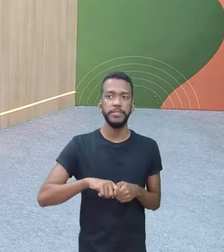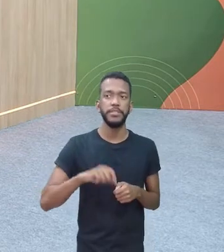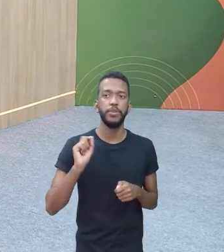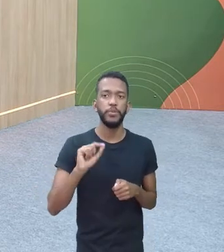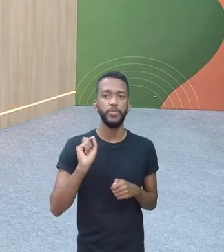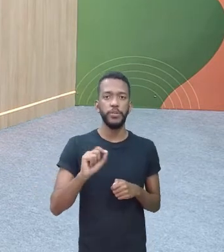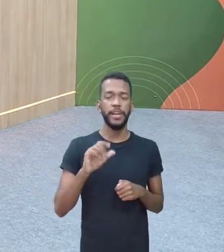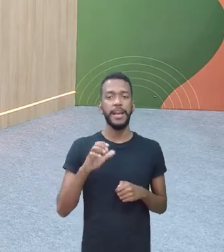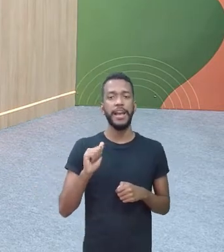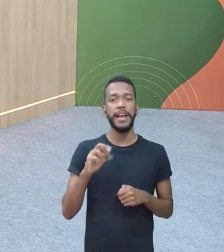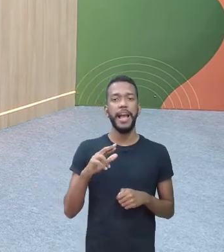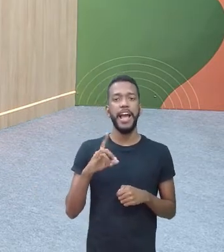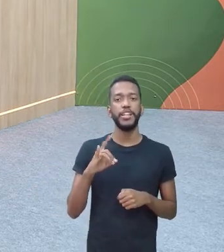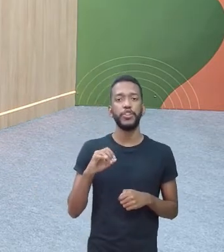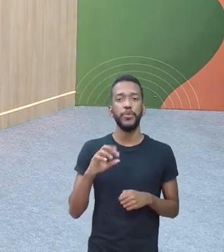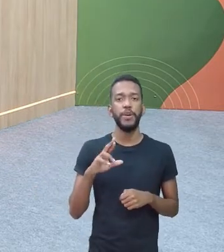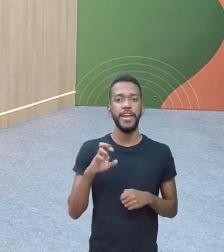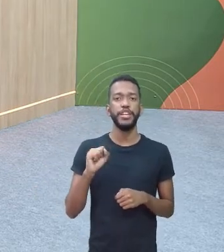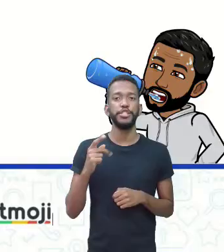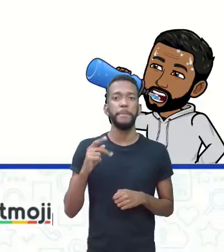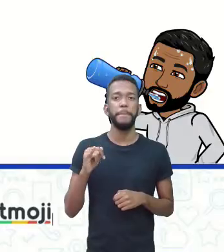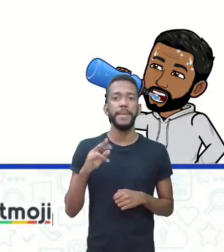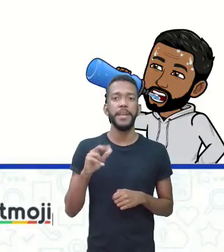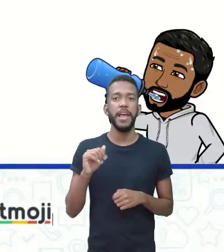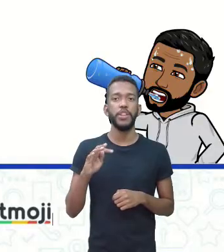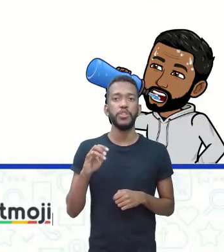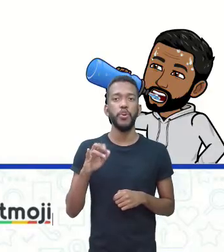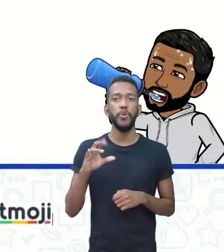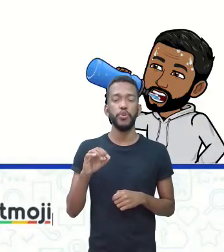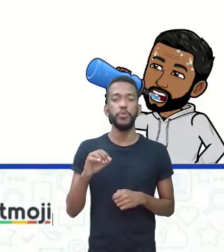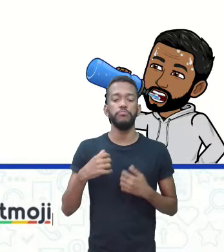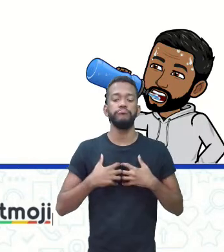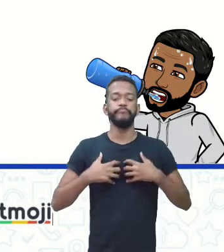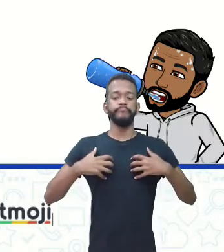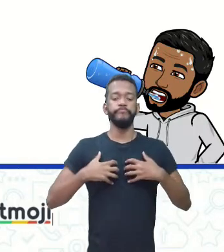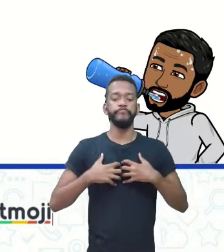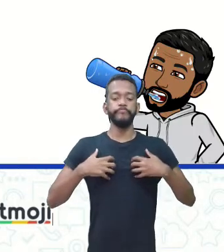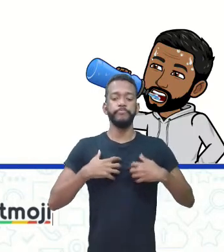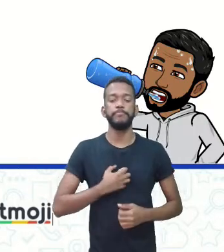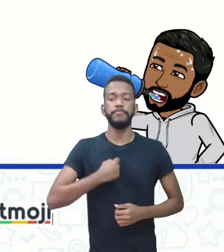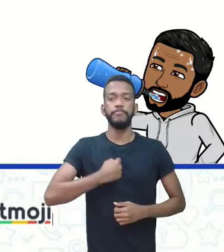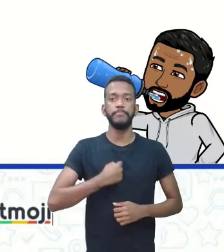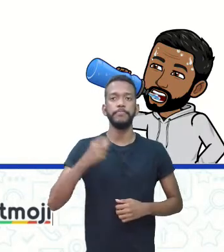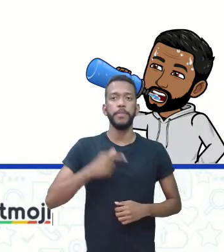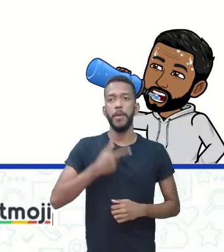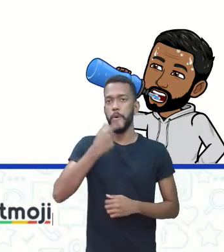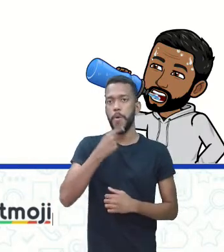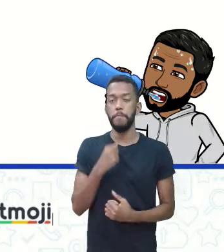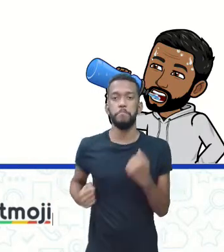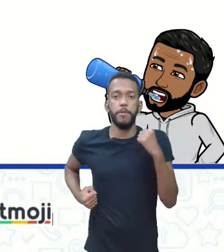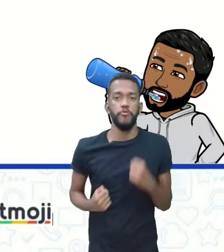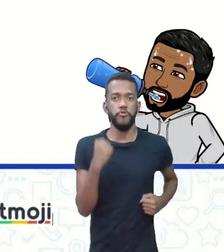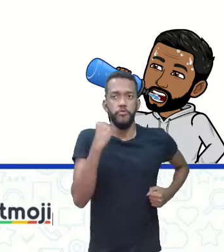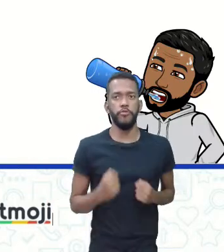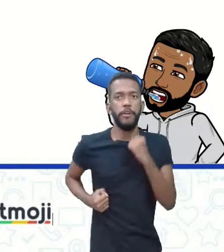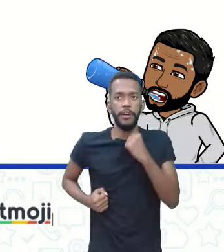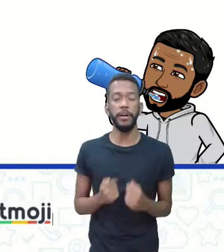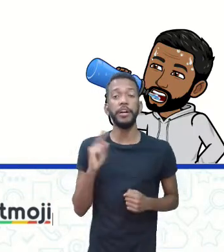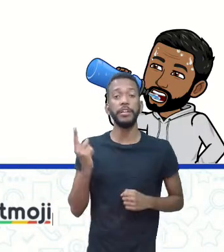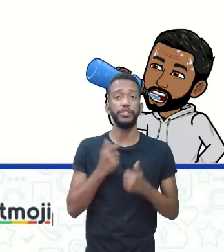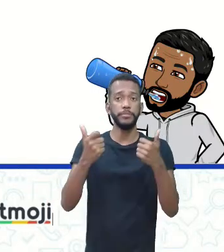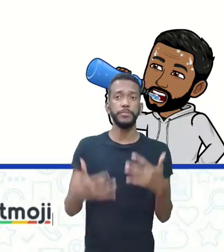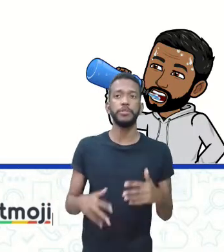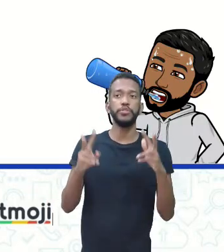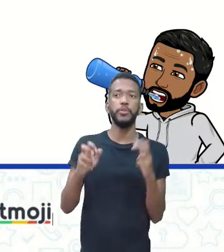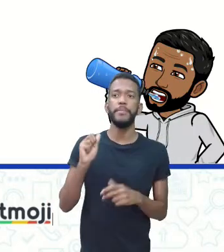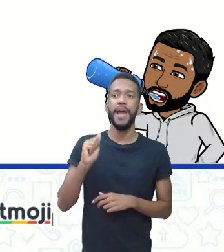temos aí uma imagem de um homem correndo, né, que é um dos exercícios que a gente chama de aeróbicos, que